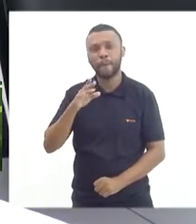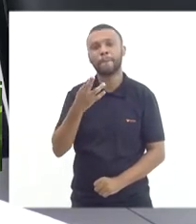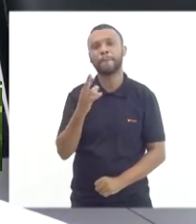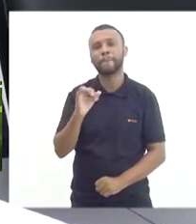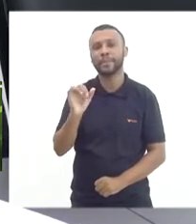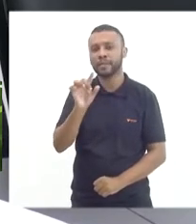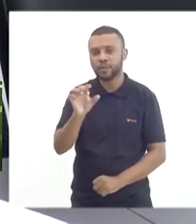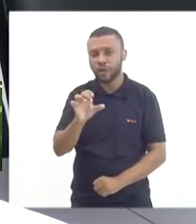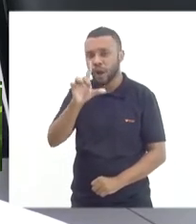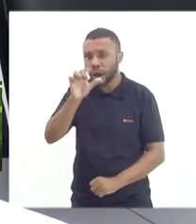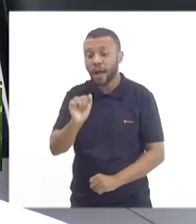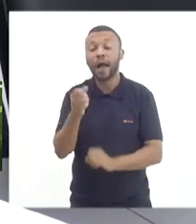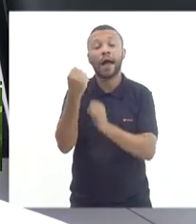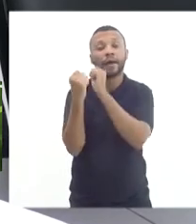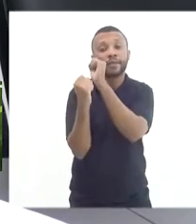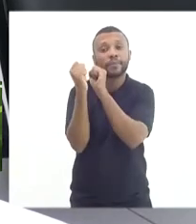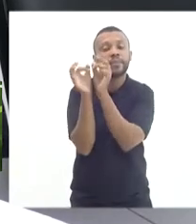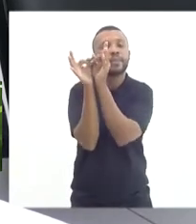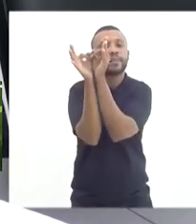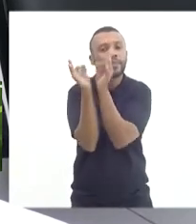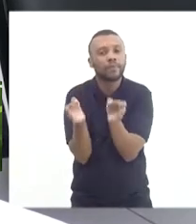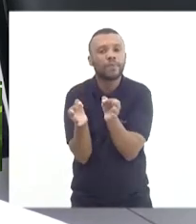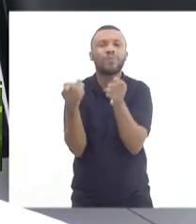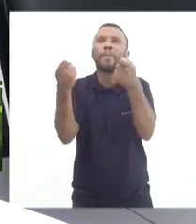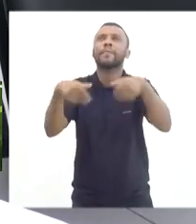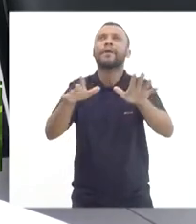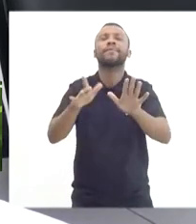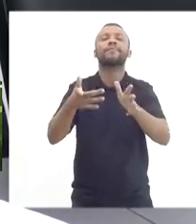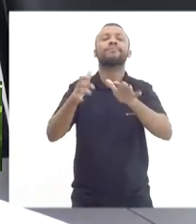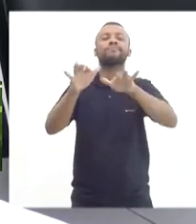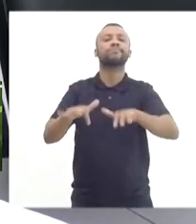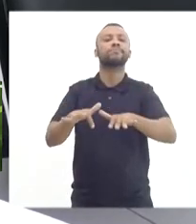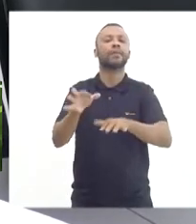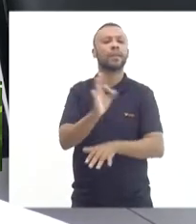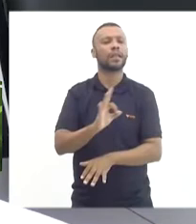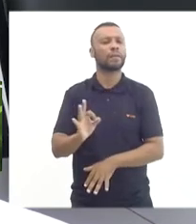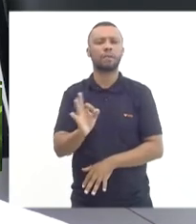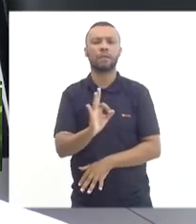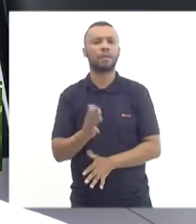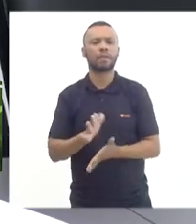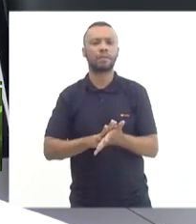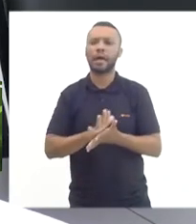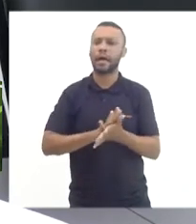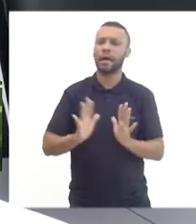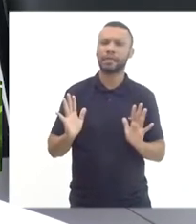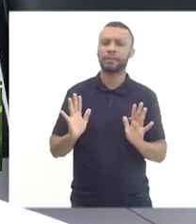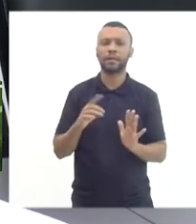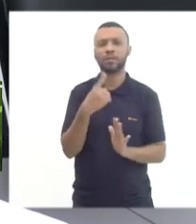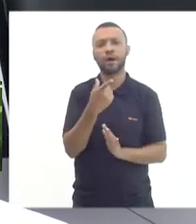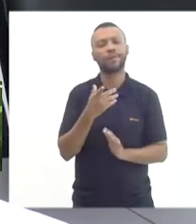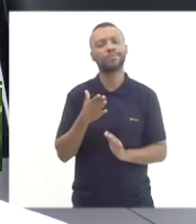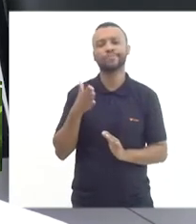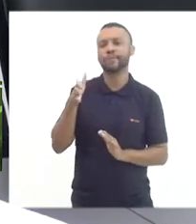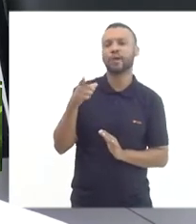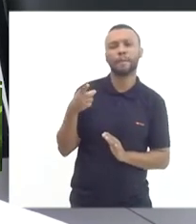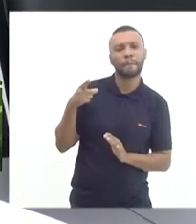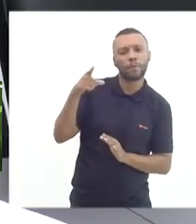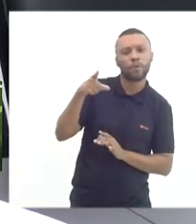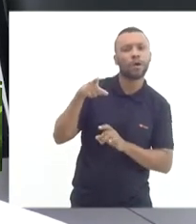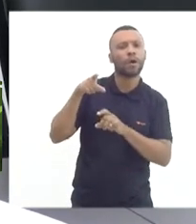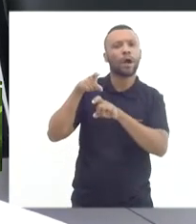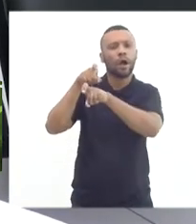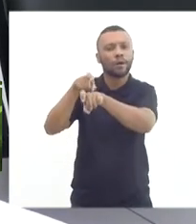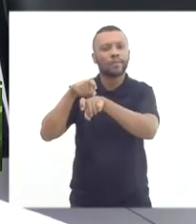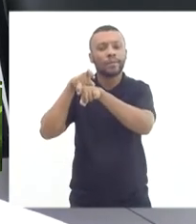pequenas, elas não precisavam escriturar nada e pagavam uma UFERJ. Muitas vezes a gente ia ao interior e chegava lá,